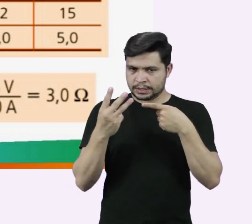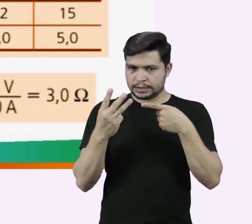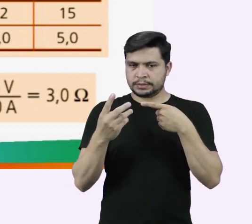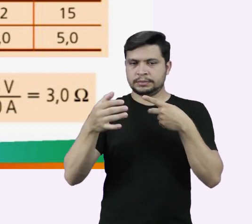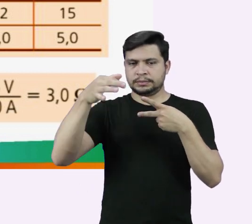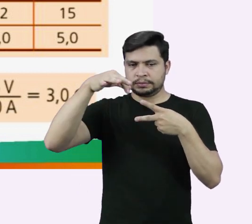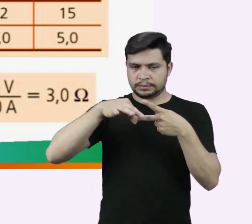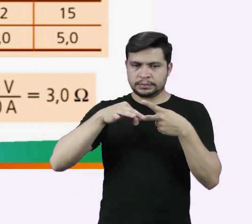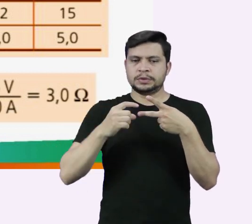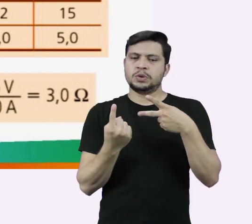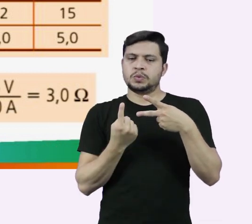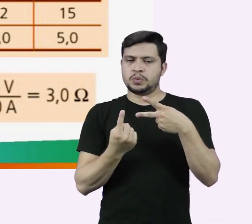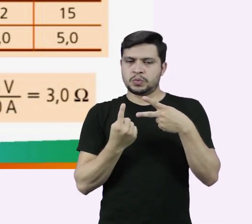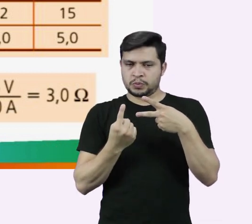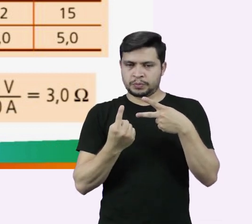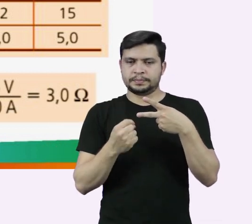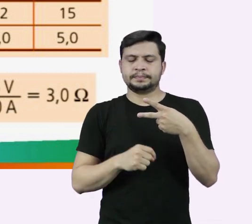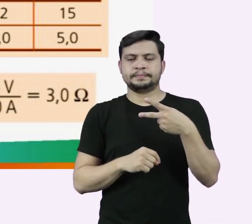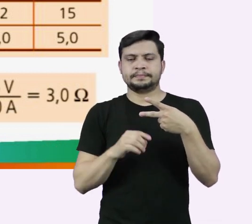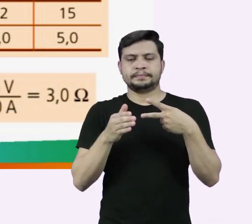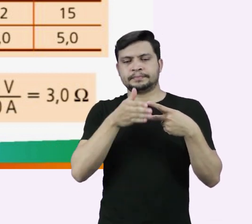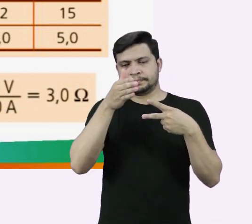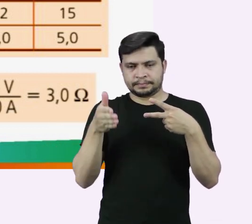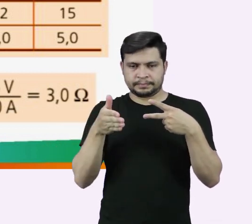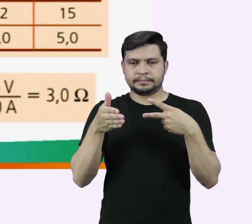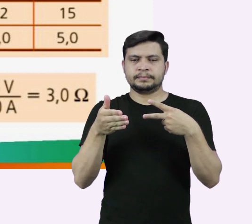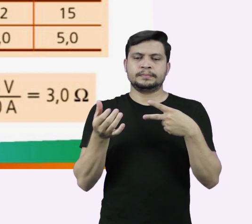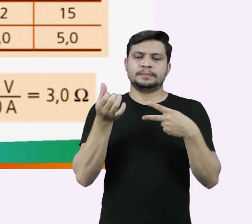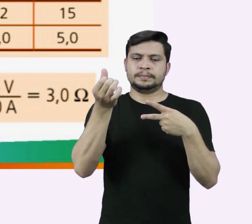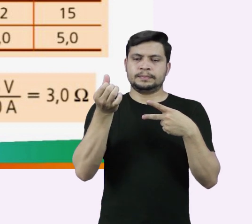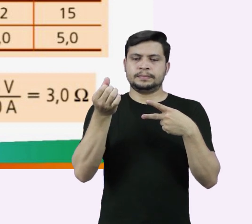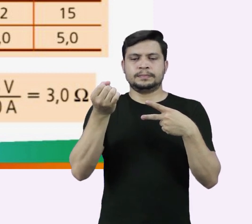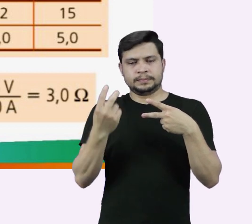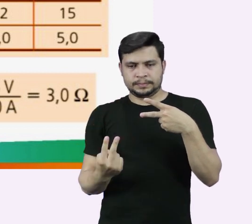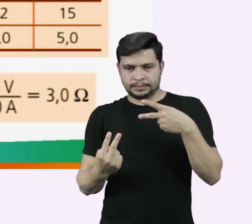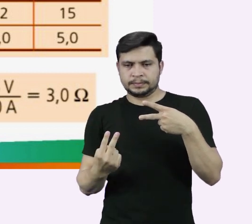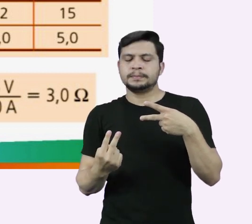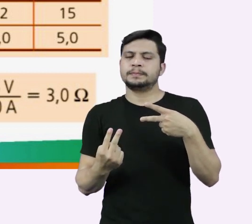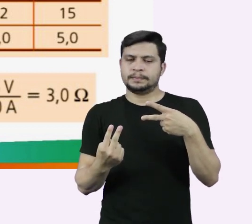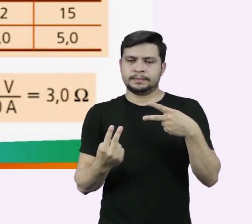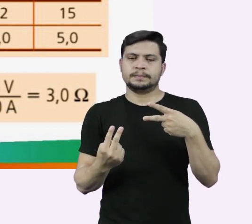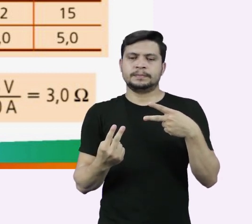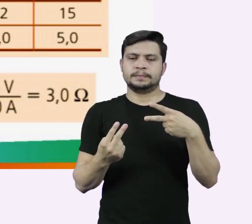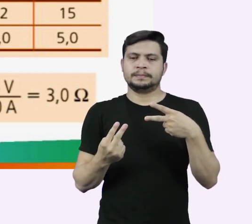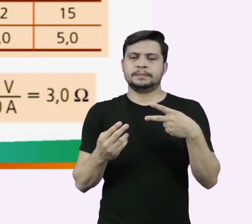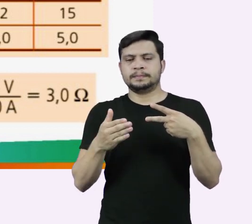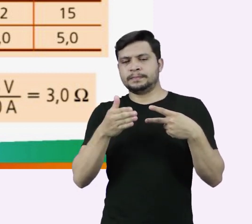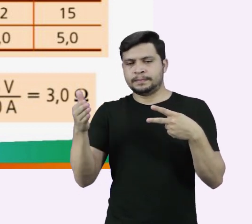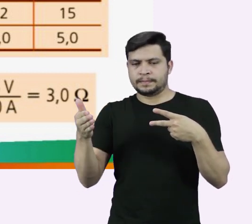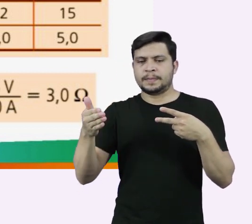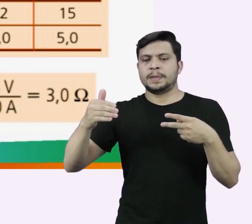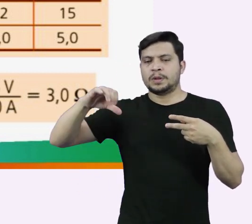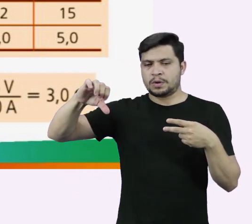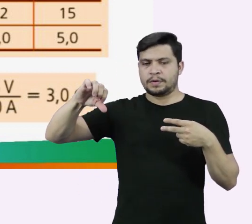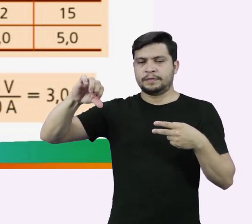ampere, né, que seria a unidade de corrente. Na sequência eu dobro a tensão, a corrente dobra junto comigo, certo? Mais na frente